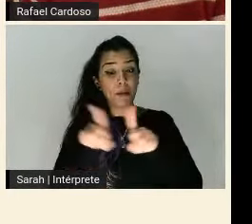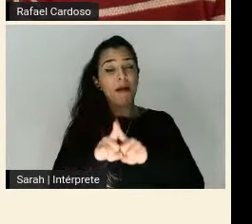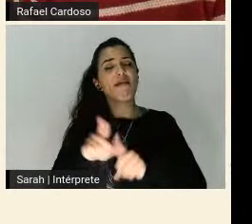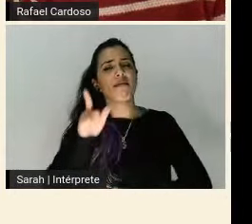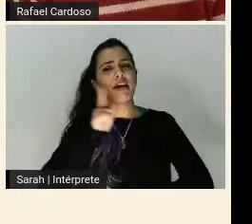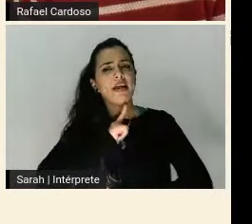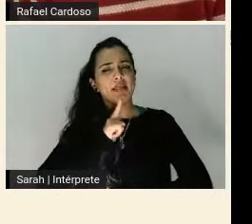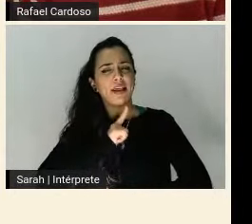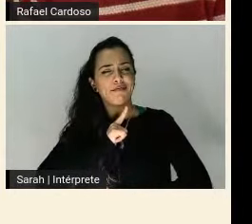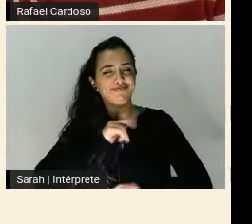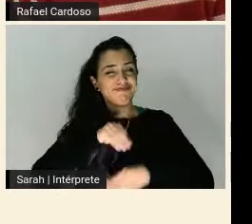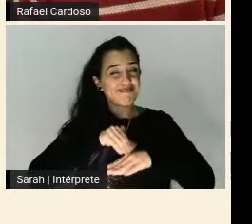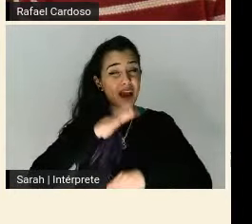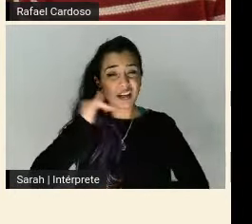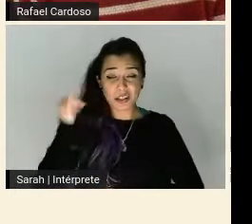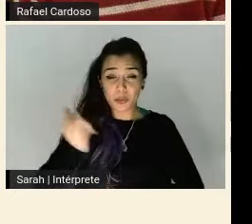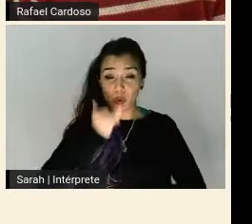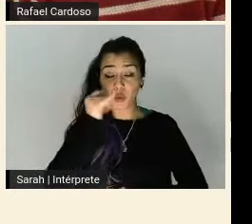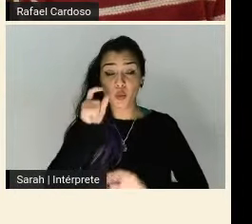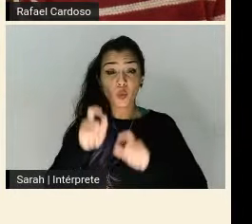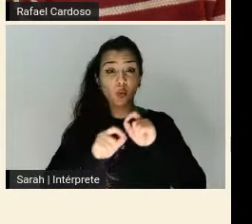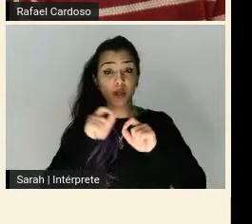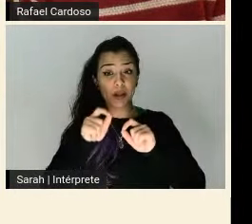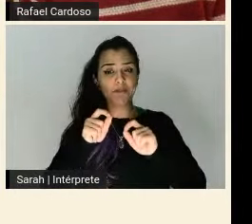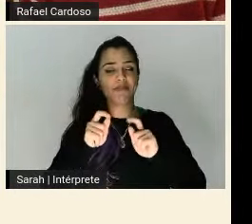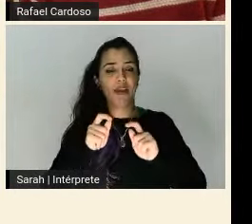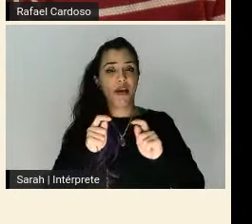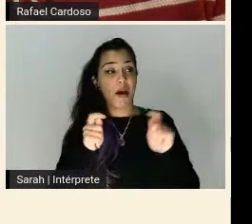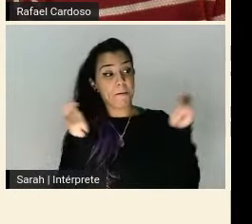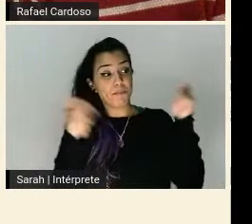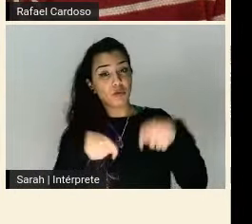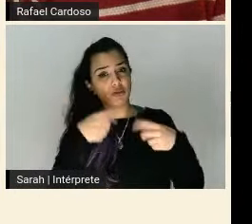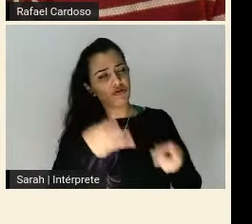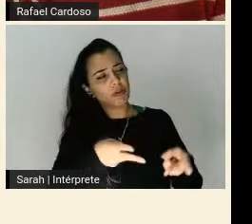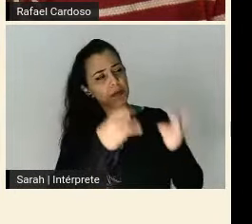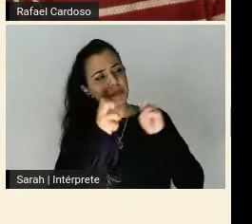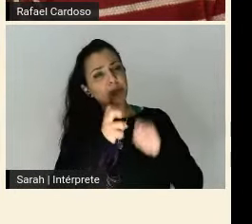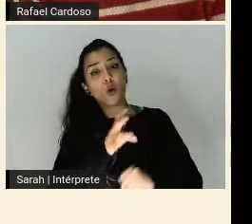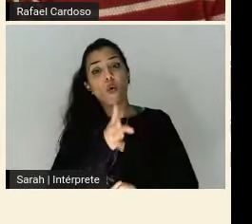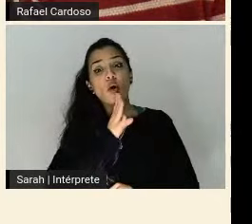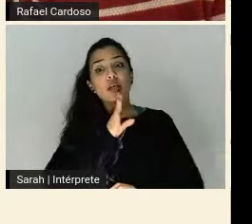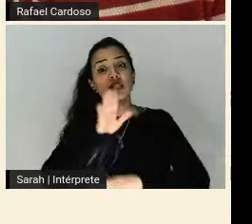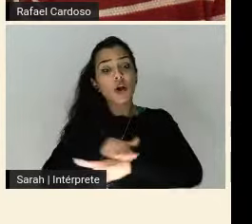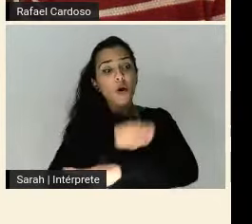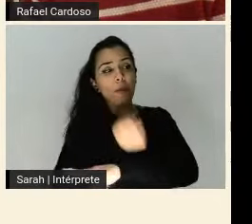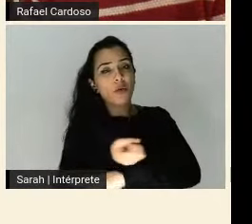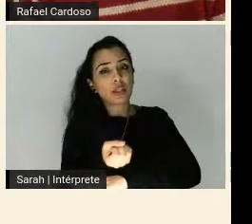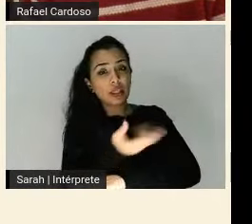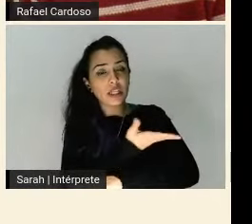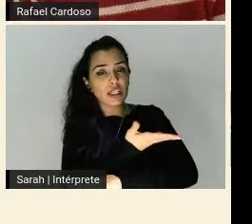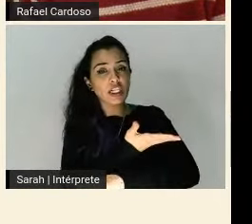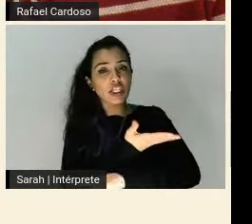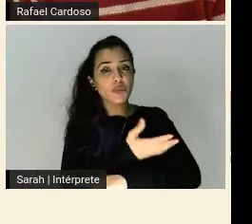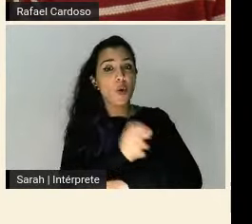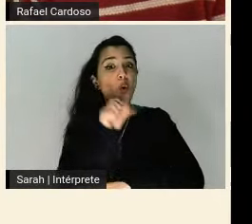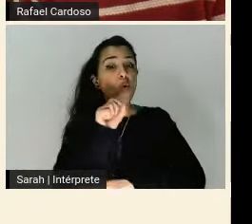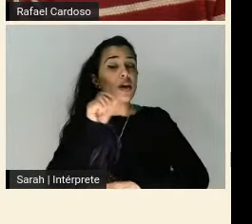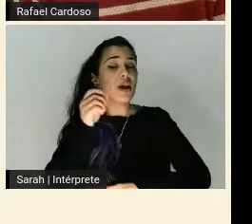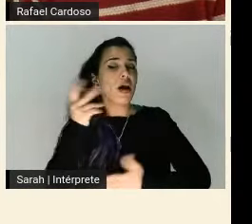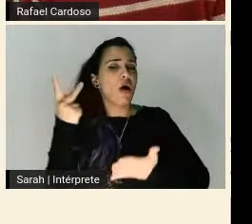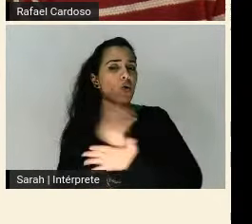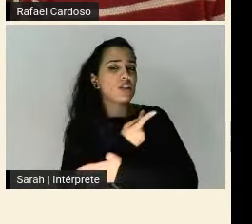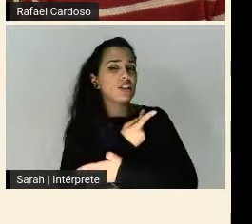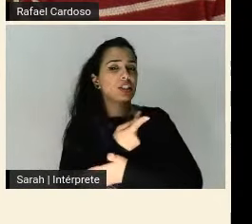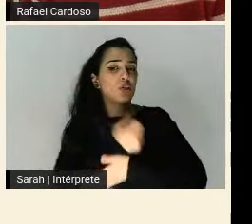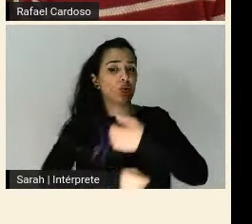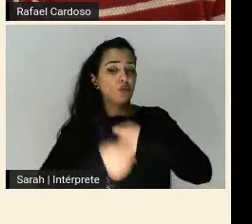mais grave, a possibilidade de reconhecer o modernismo daquilo que veio antes de 1922, gerando um ponto